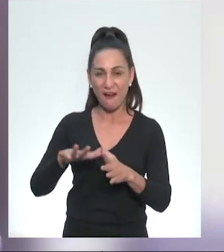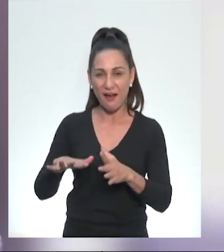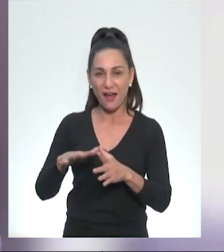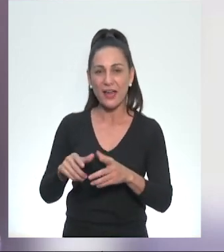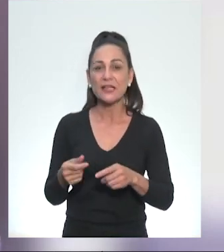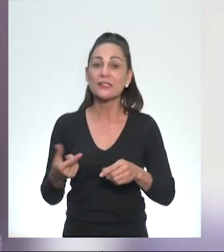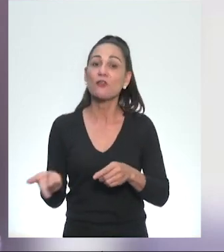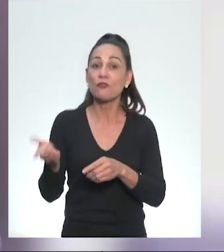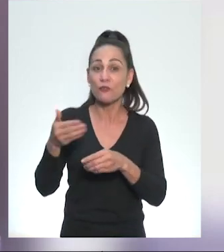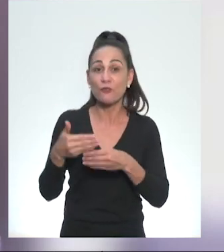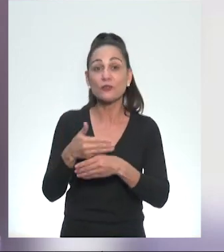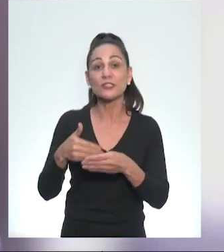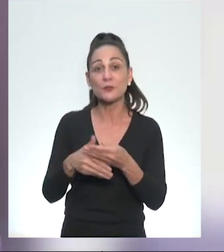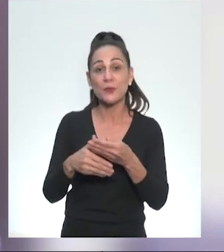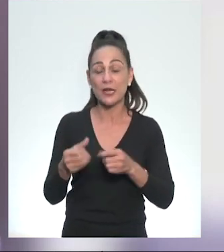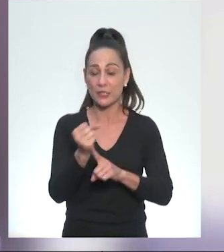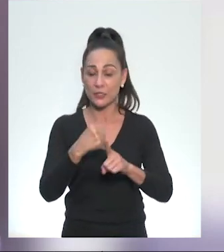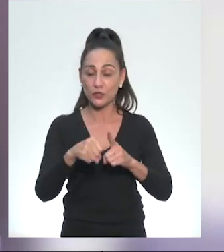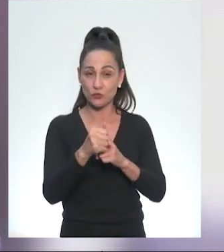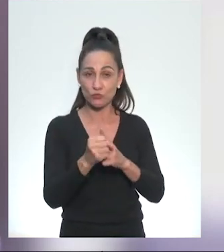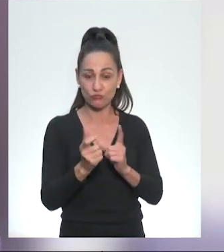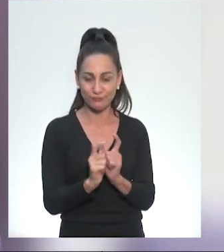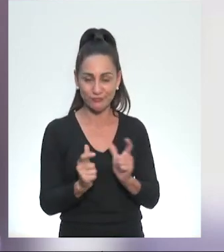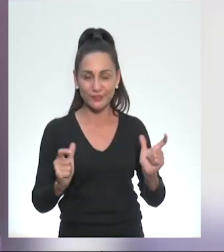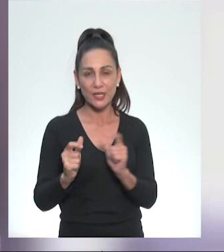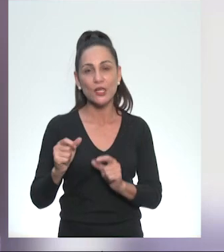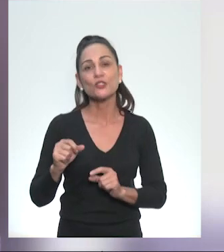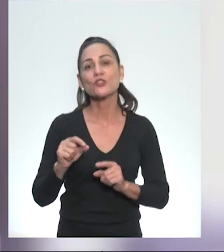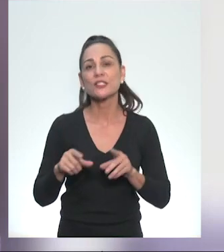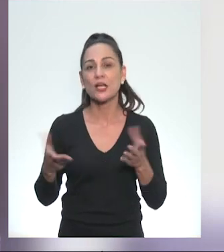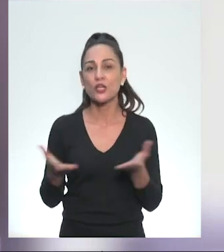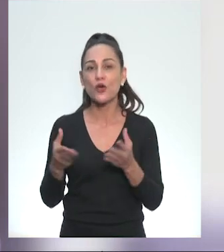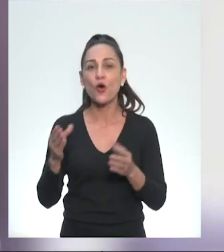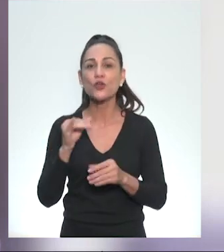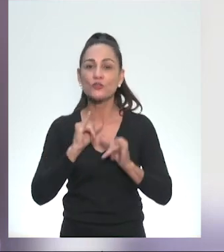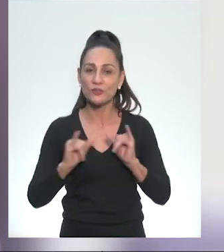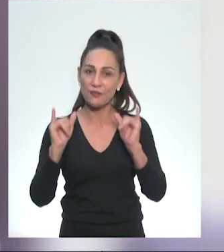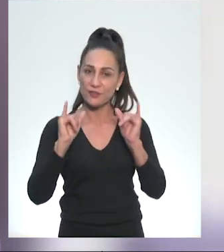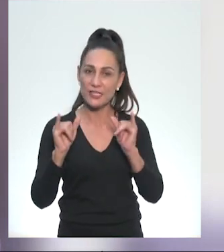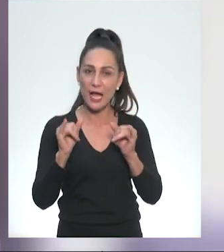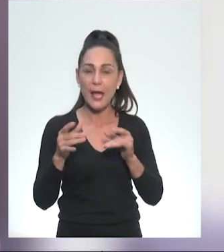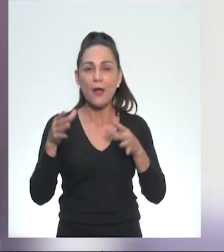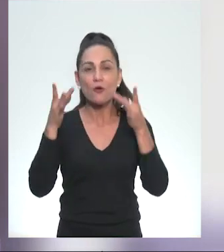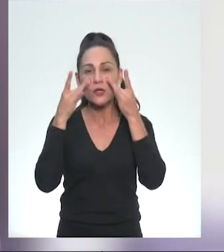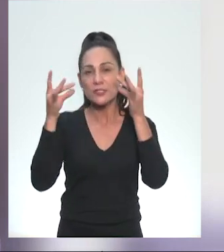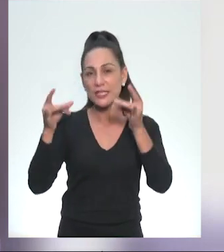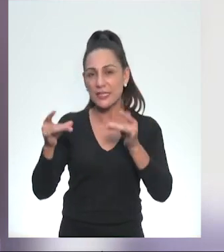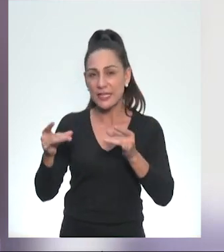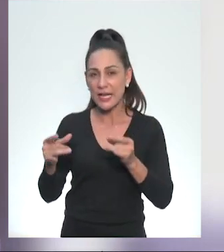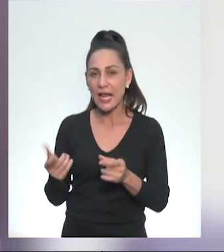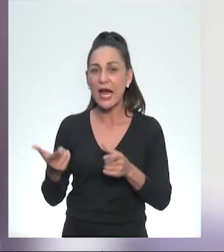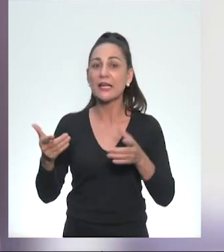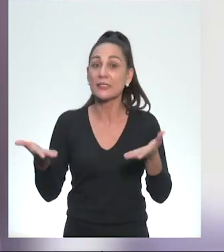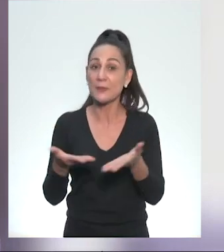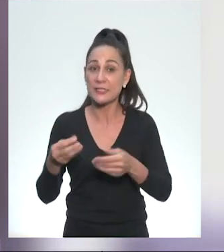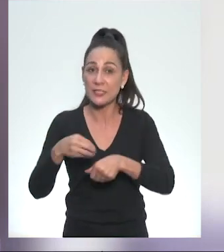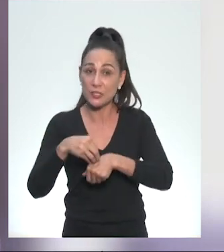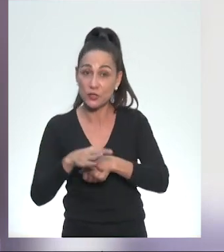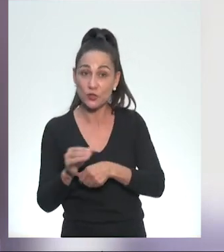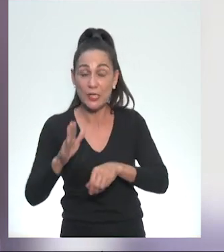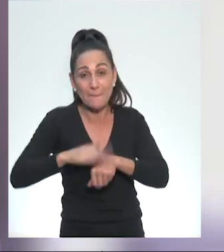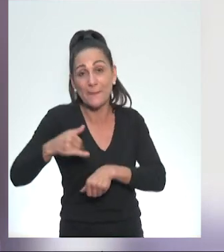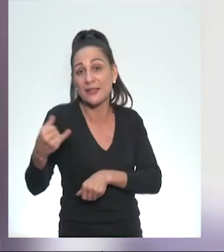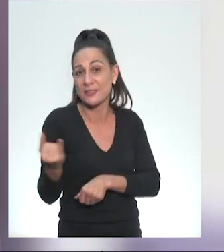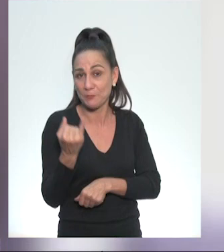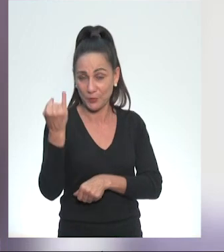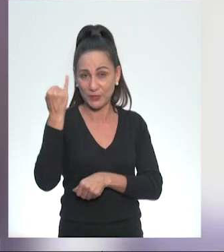grande estrutura social que a gente vai estar falando hoje, né? Assim, a gente poderia especificar e falar de outras, mas eu julguei essas como as mais